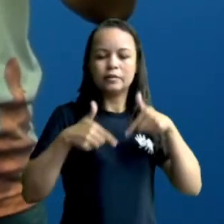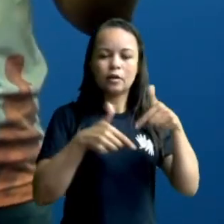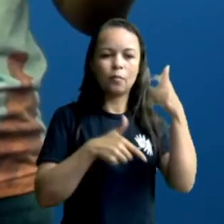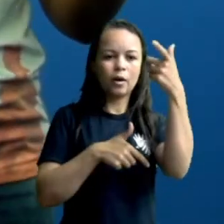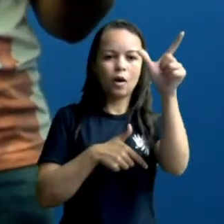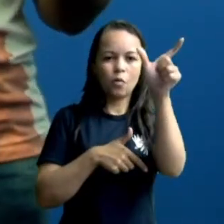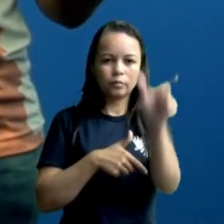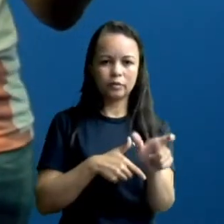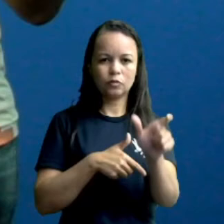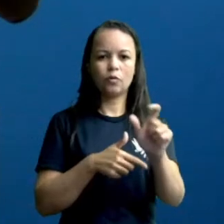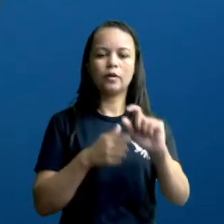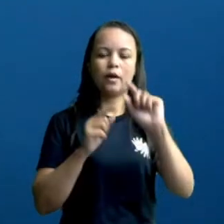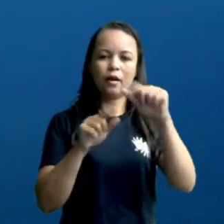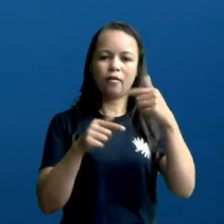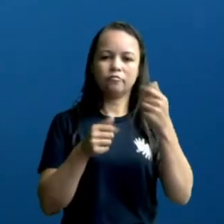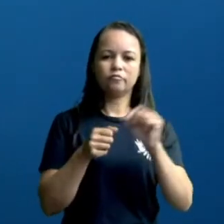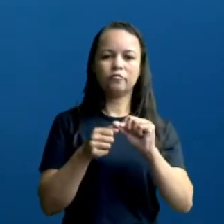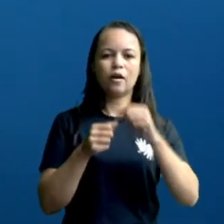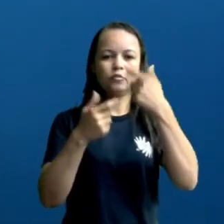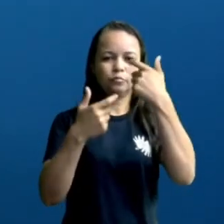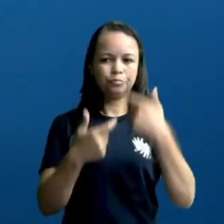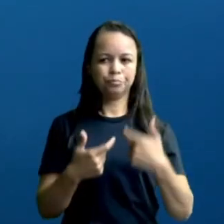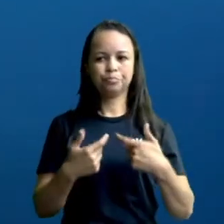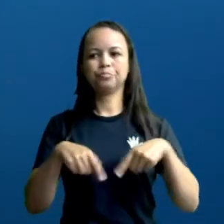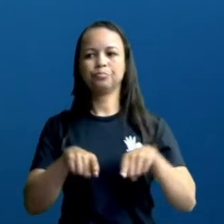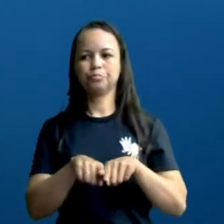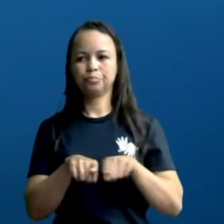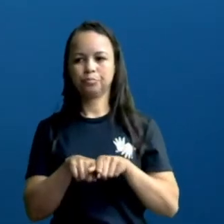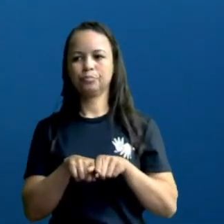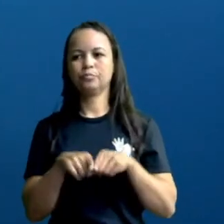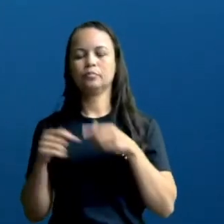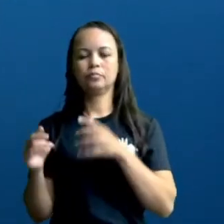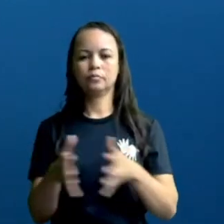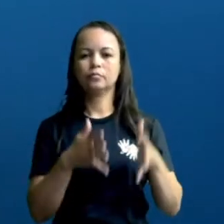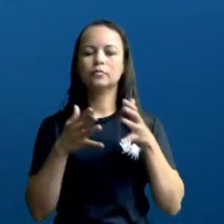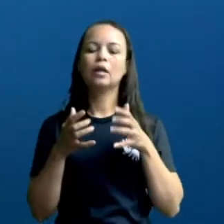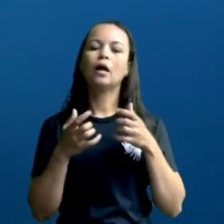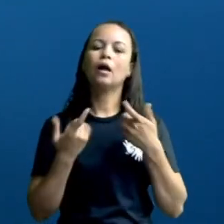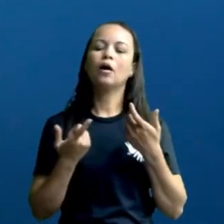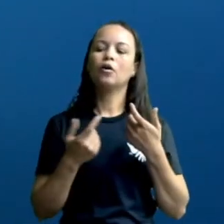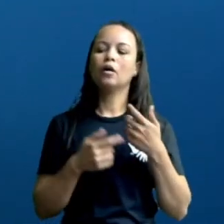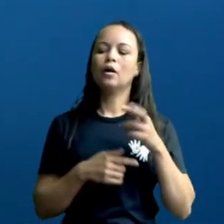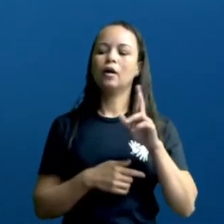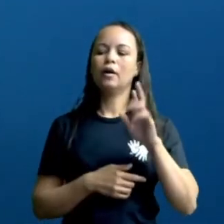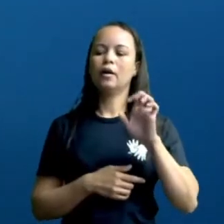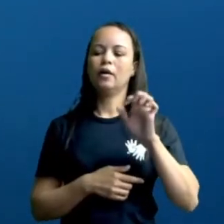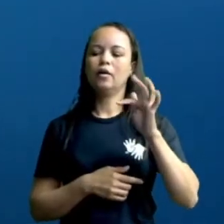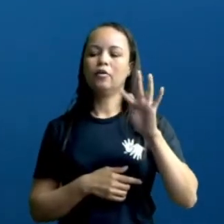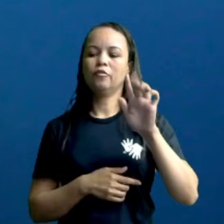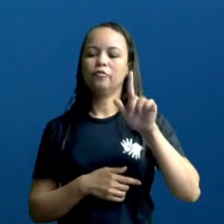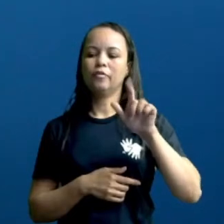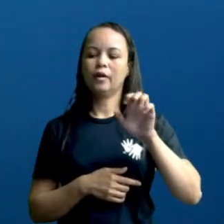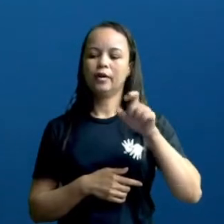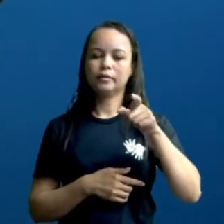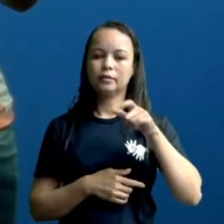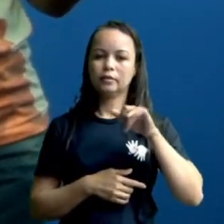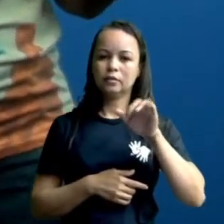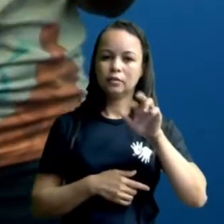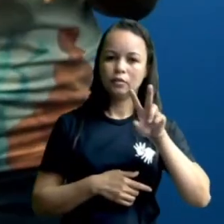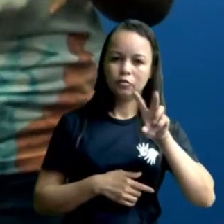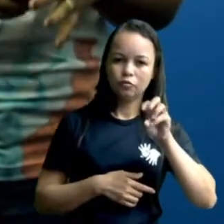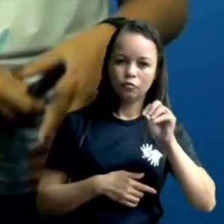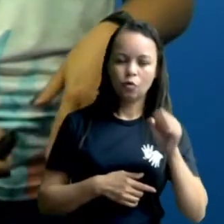ela faz para a gente. Nos verbos reflexivos, a gente faz e recebe a ação do verbo a gente mesmo,